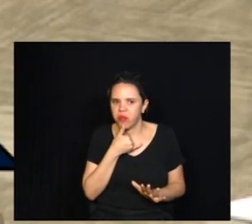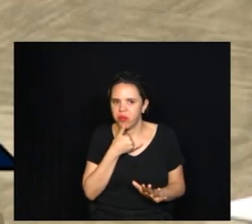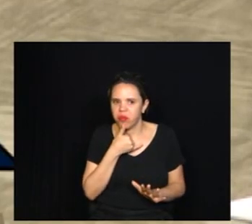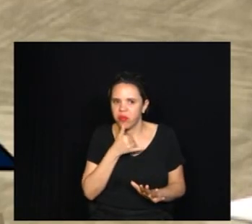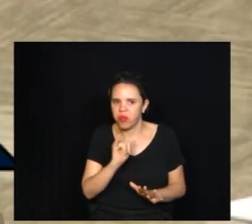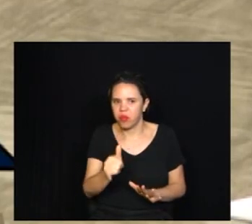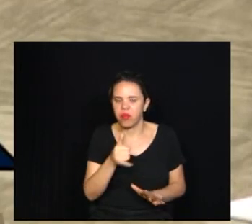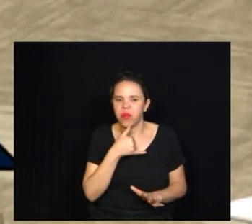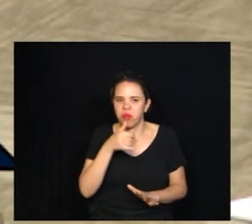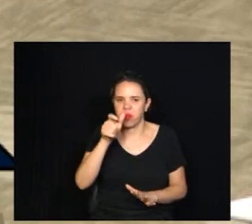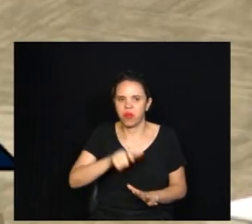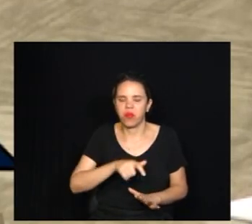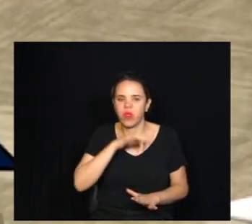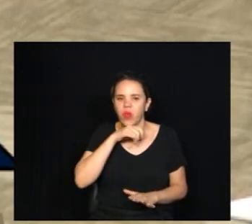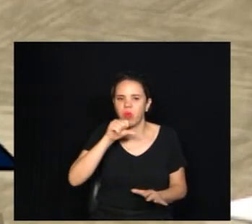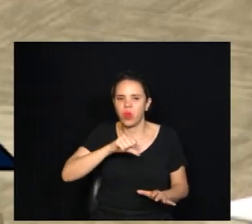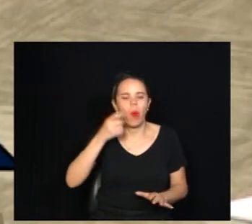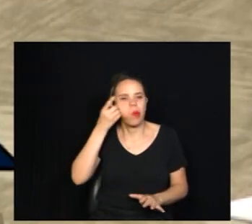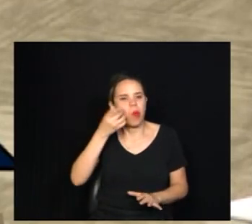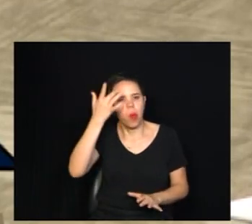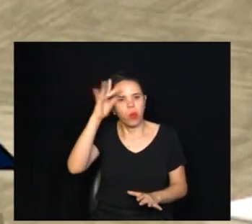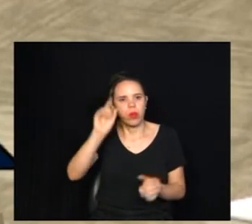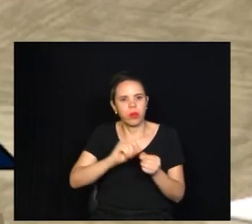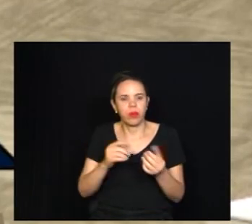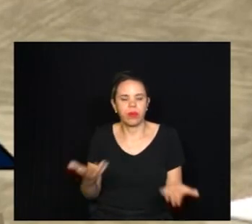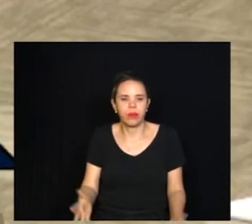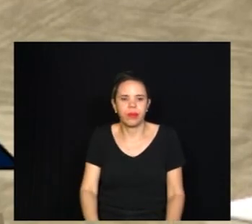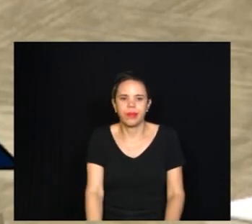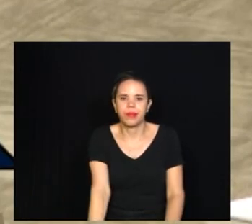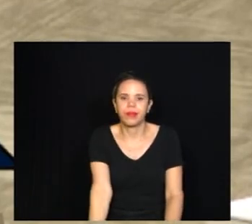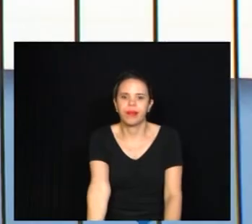aqui, infeliz deputado que não sabe nem o que ele está fazendo.